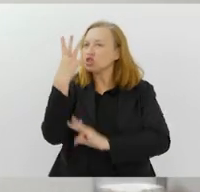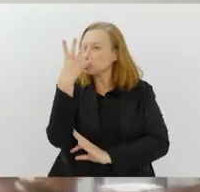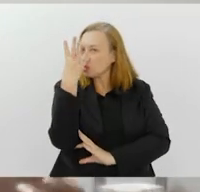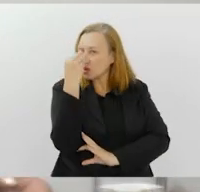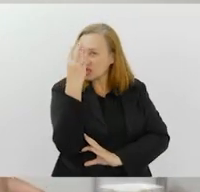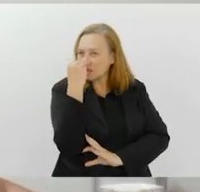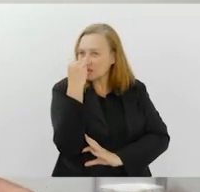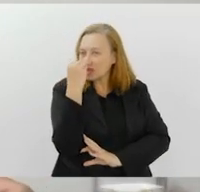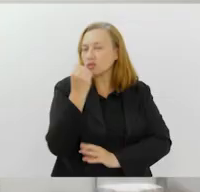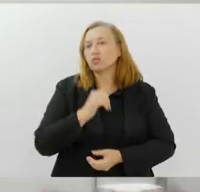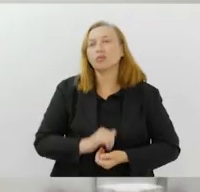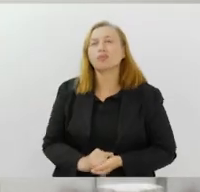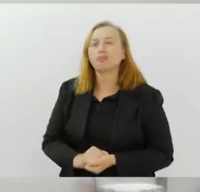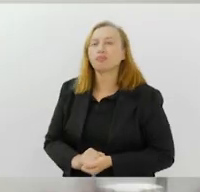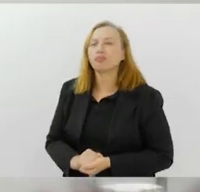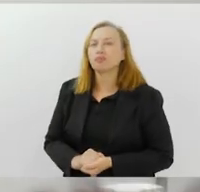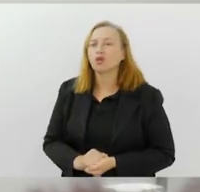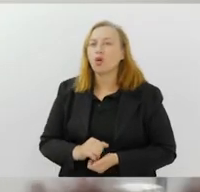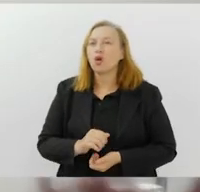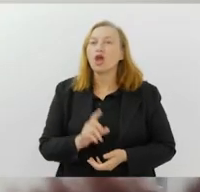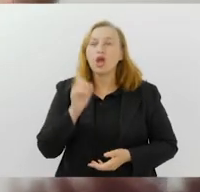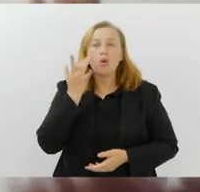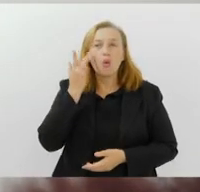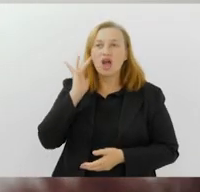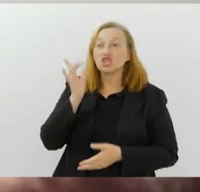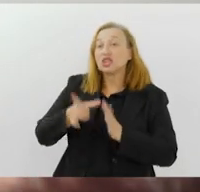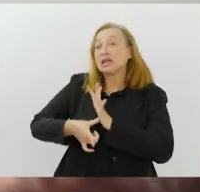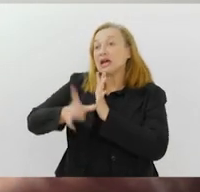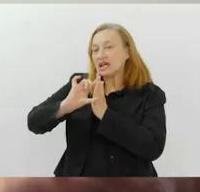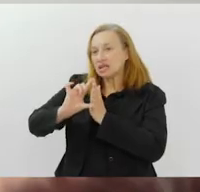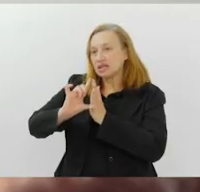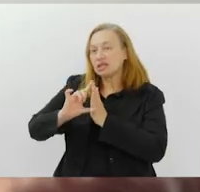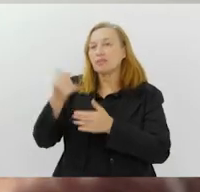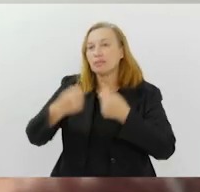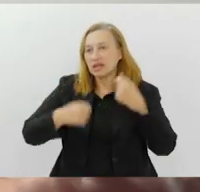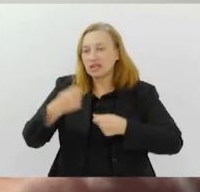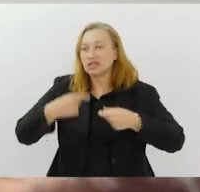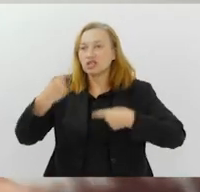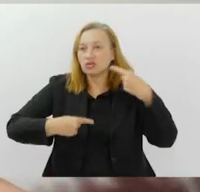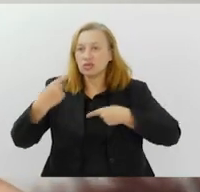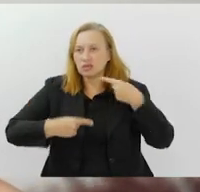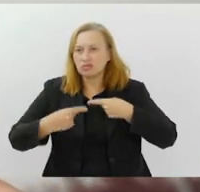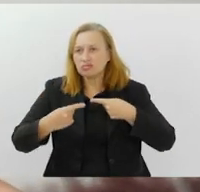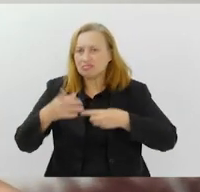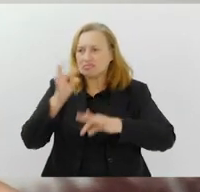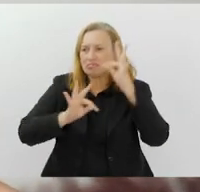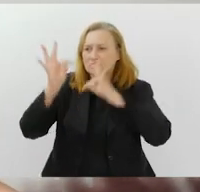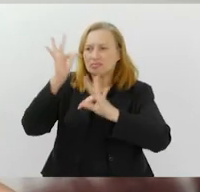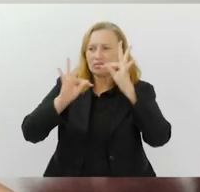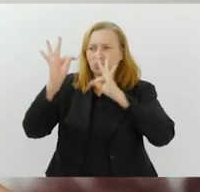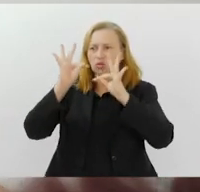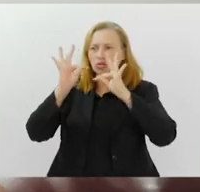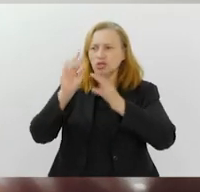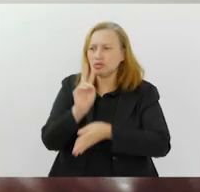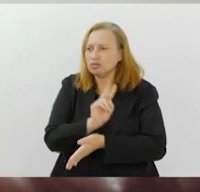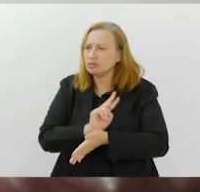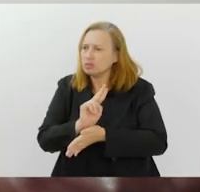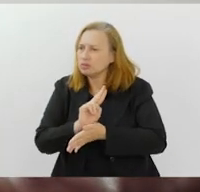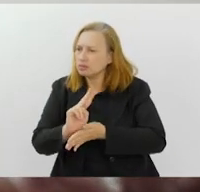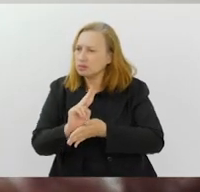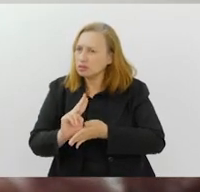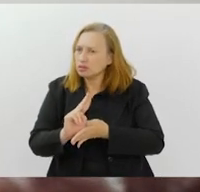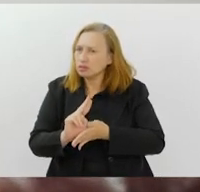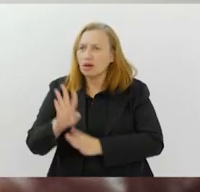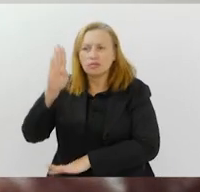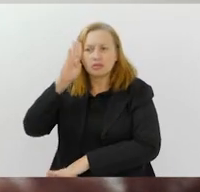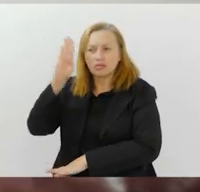que tá sendo utilizada eu acho que anterior a isso a gente precisa debater a tecnologia do racismo que é